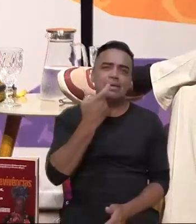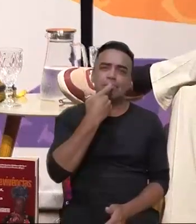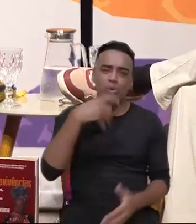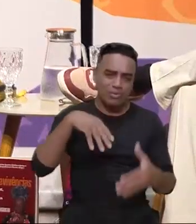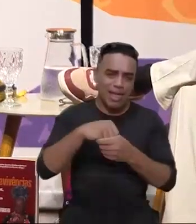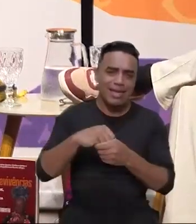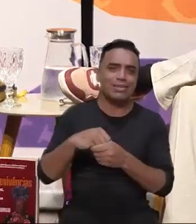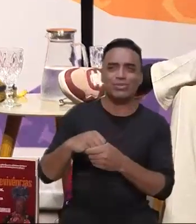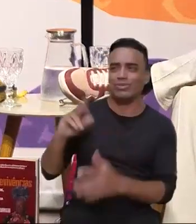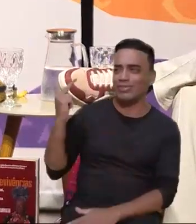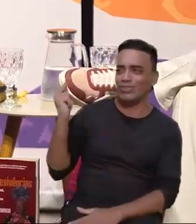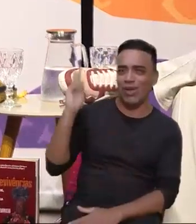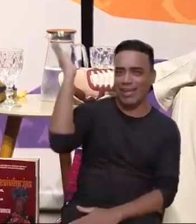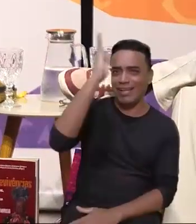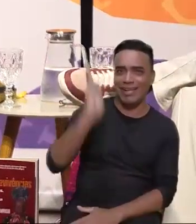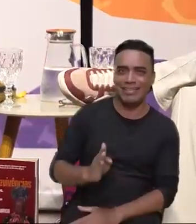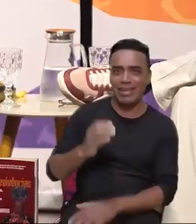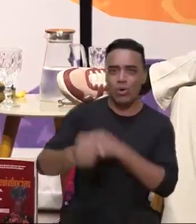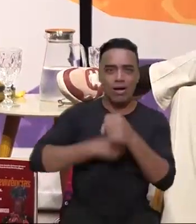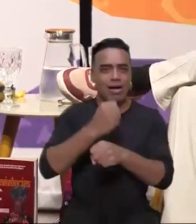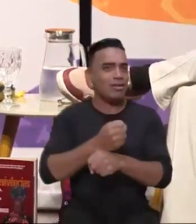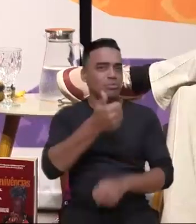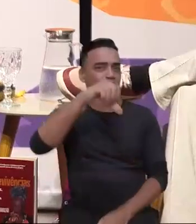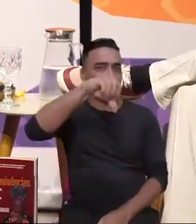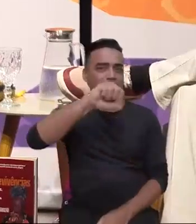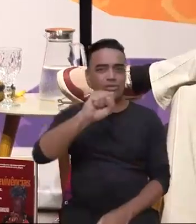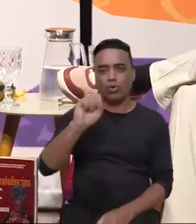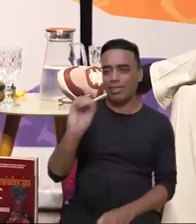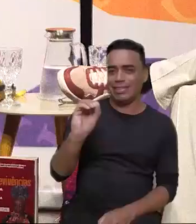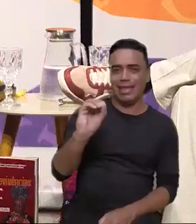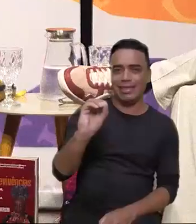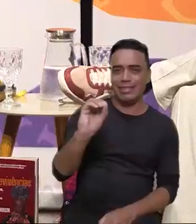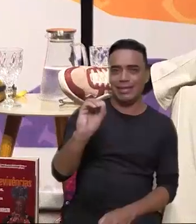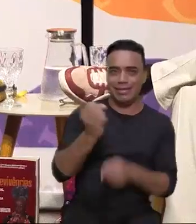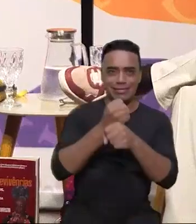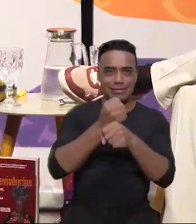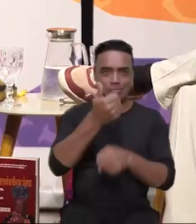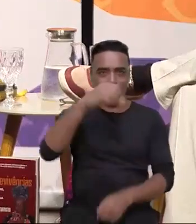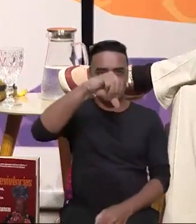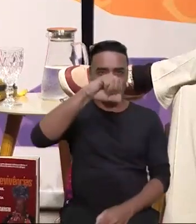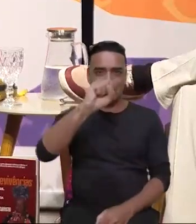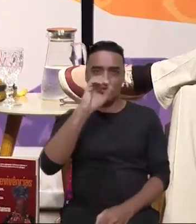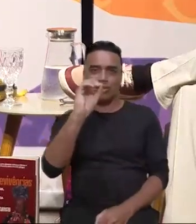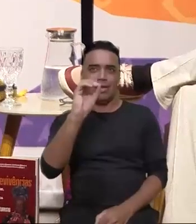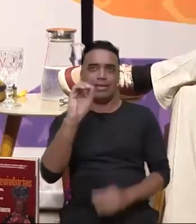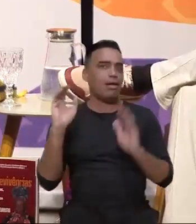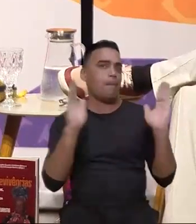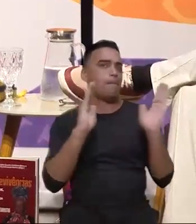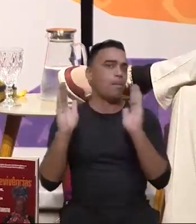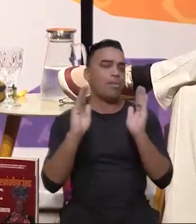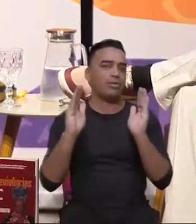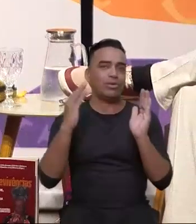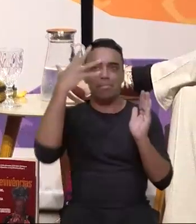própria história do Brasil, e nos anos 80 foi um momento em